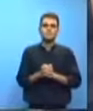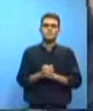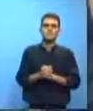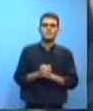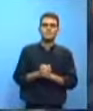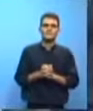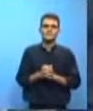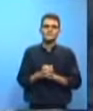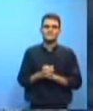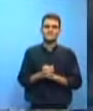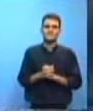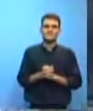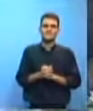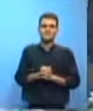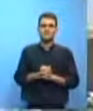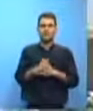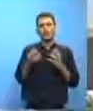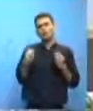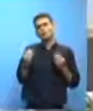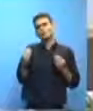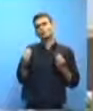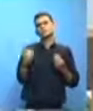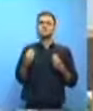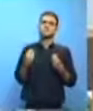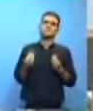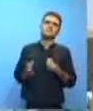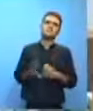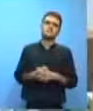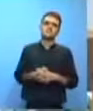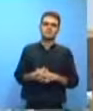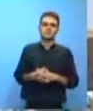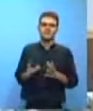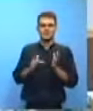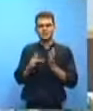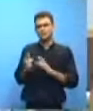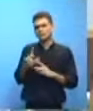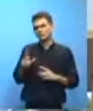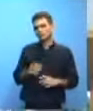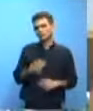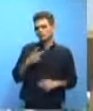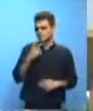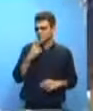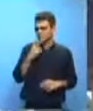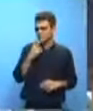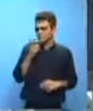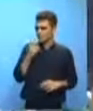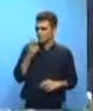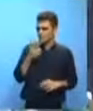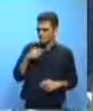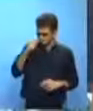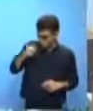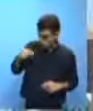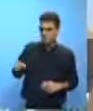braço. Gente, vocês estão ofendendo nosso Senhor. Jesus fumava maconha? Então é a menina, deve